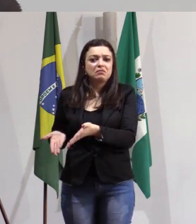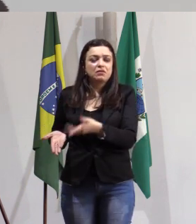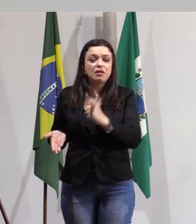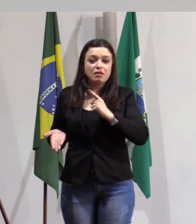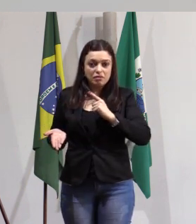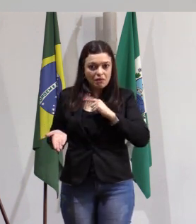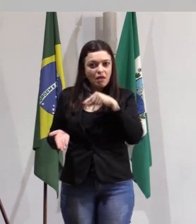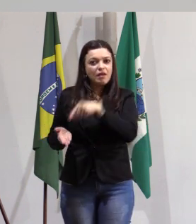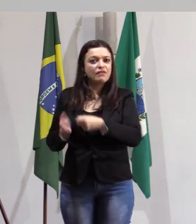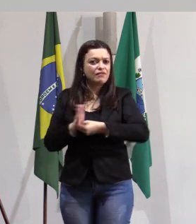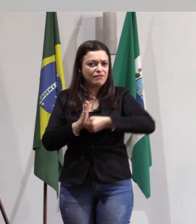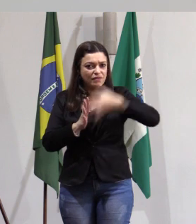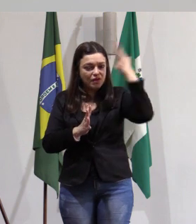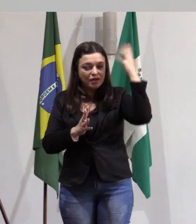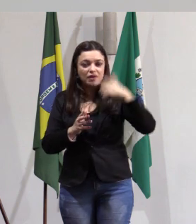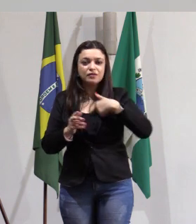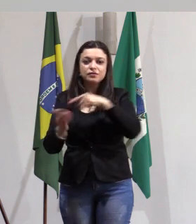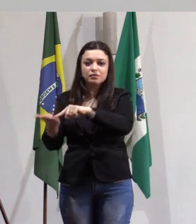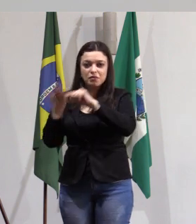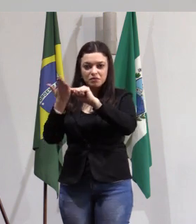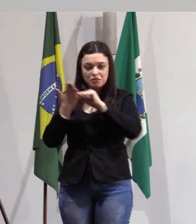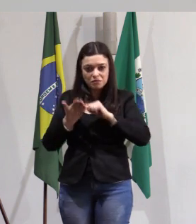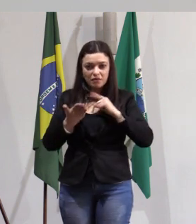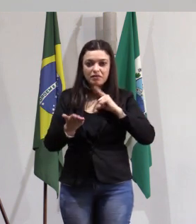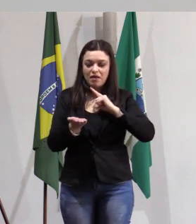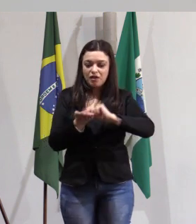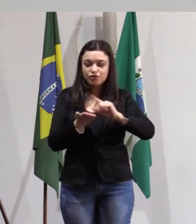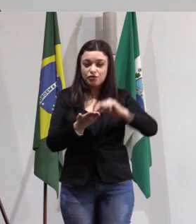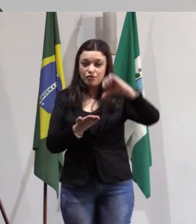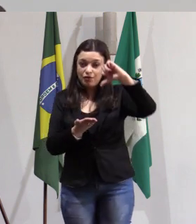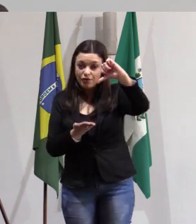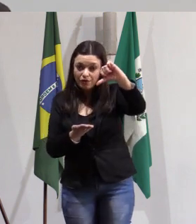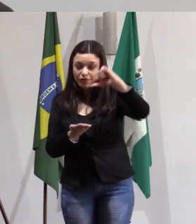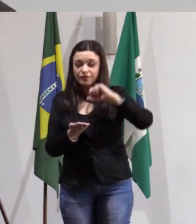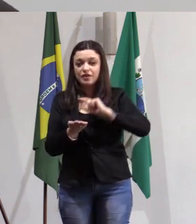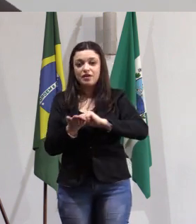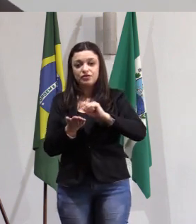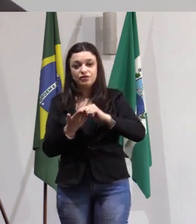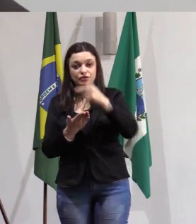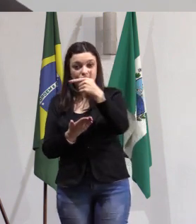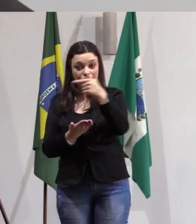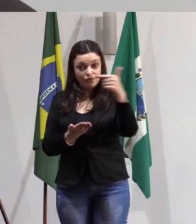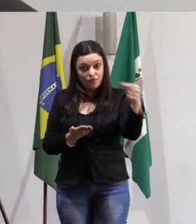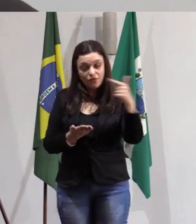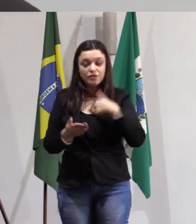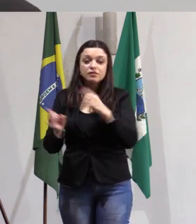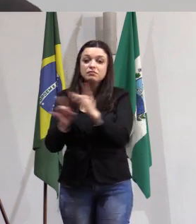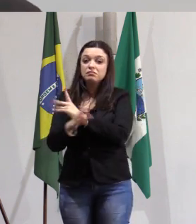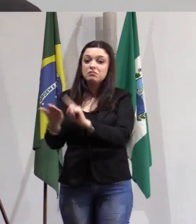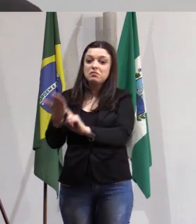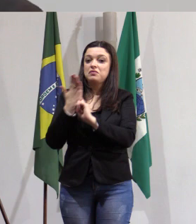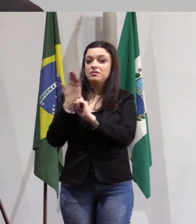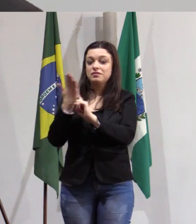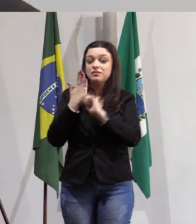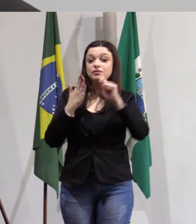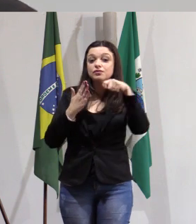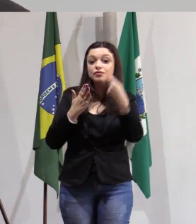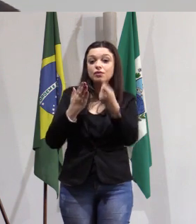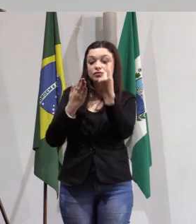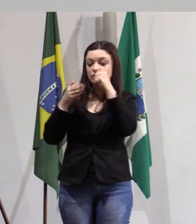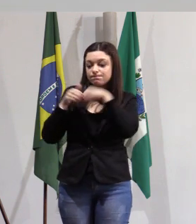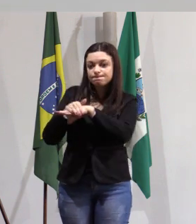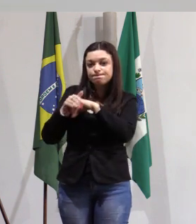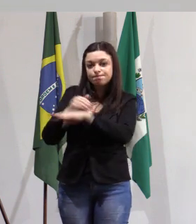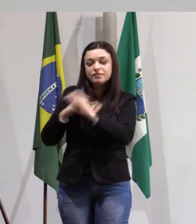uma previsão de fundo de investimento no artigo 9º, outra no artigo 22. A lei não prima